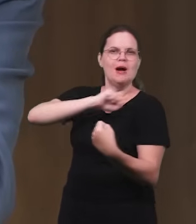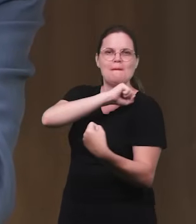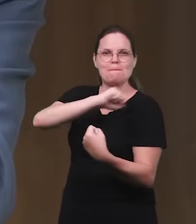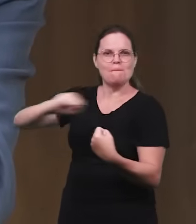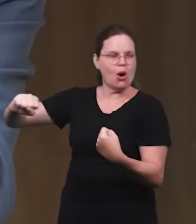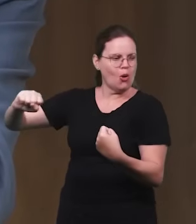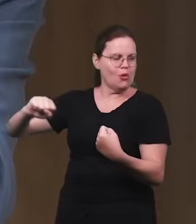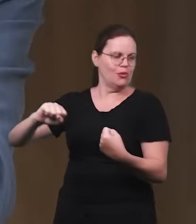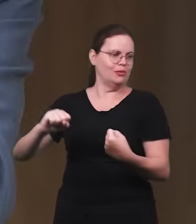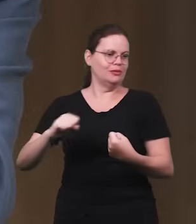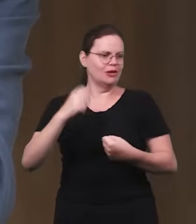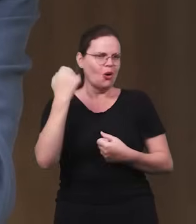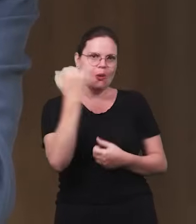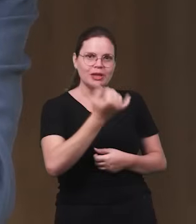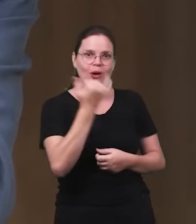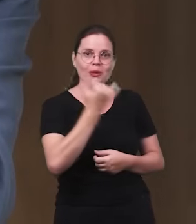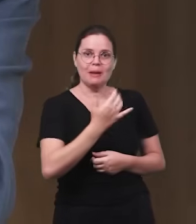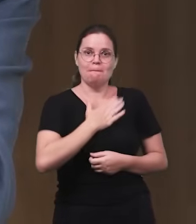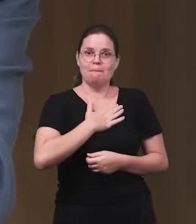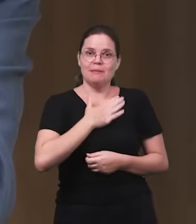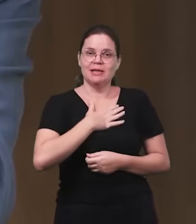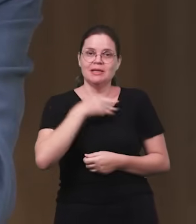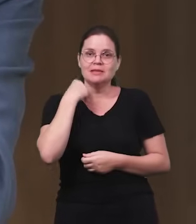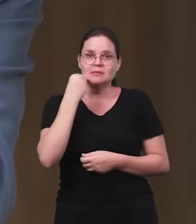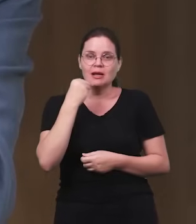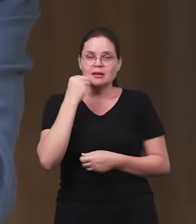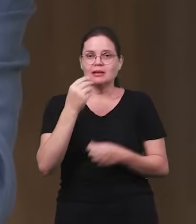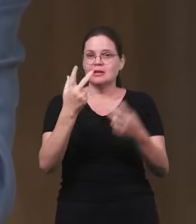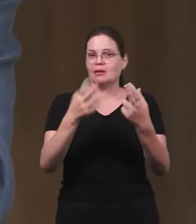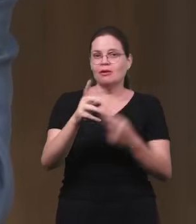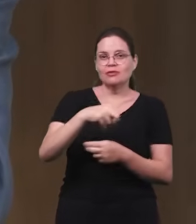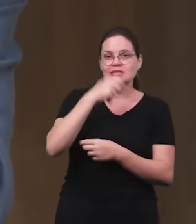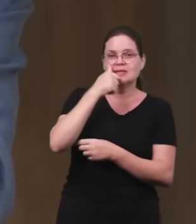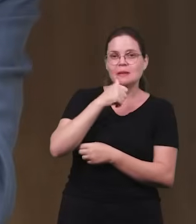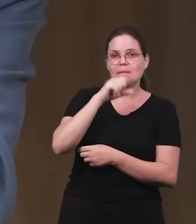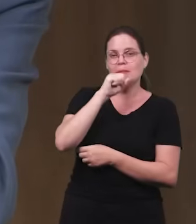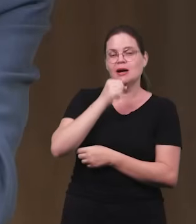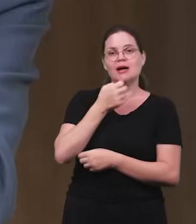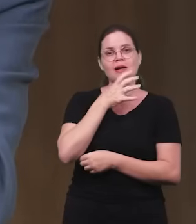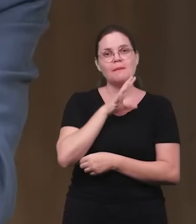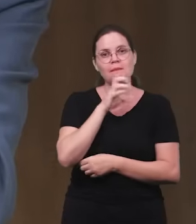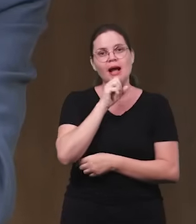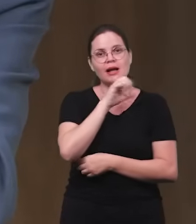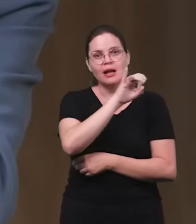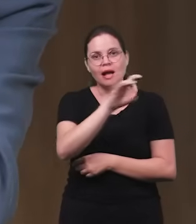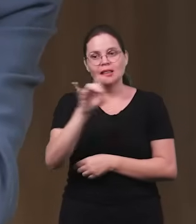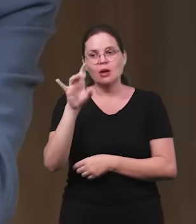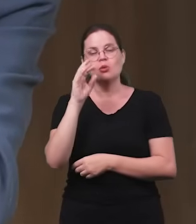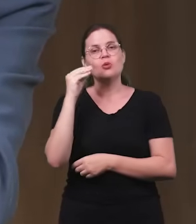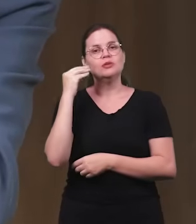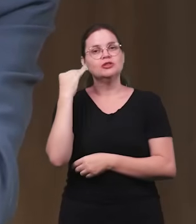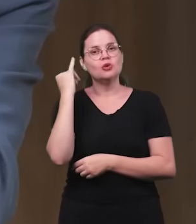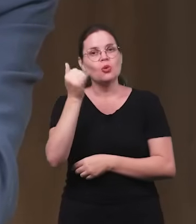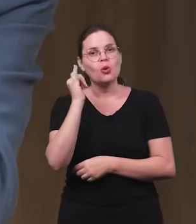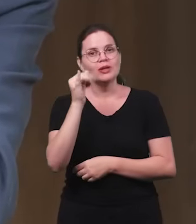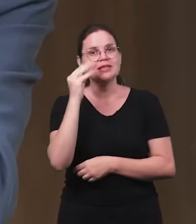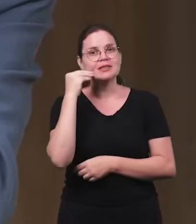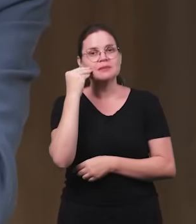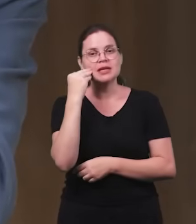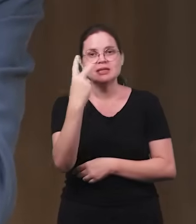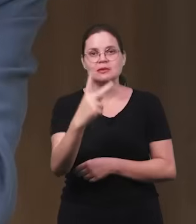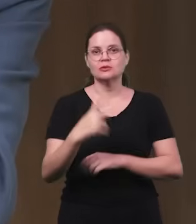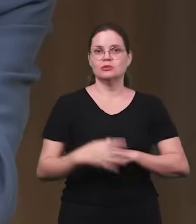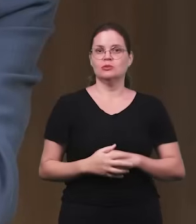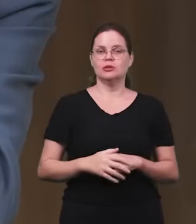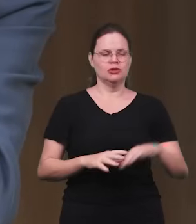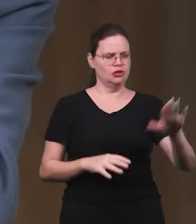agora. Então, cada pai que está aqui, cada mãe, conte a sua história. Aí é o convite. Né? Meu filho,